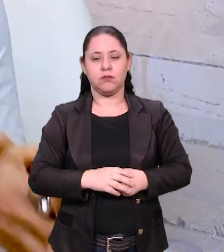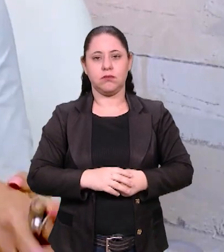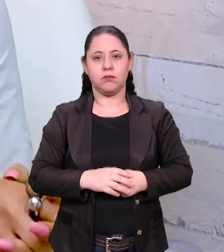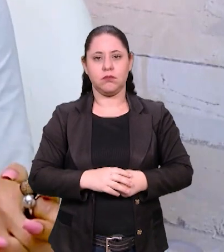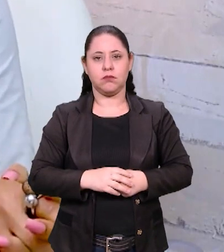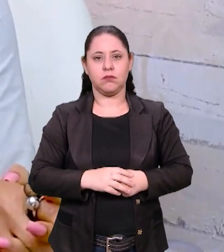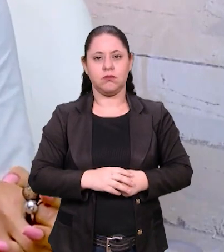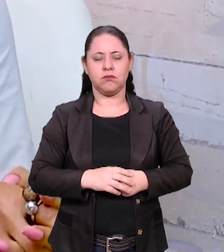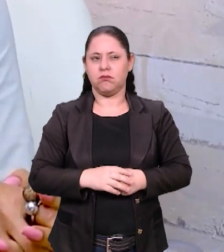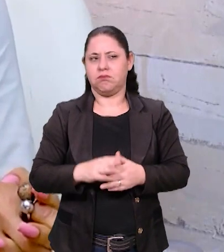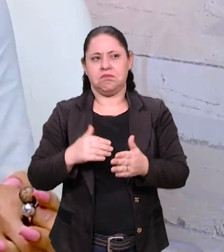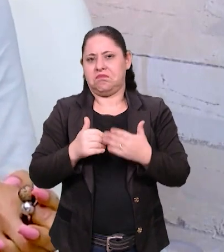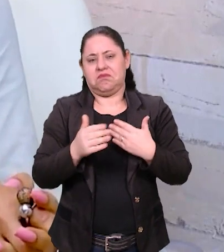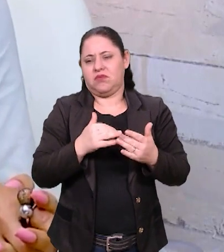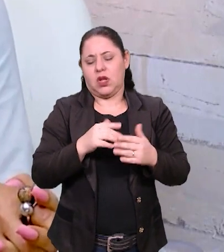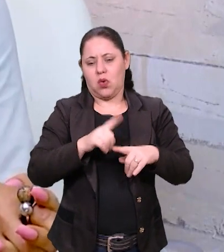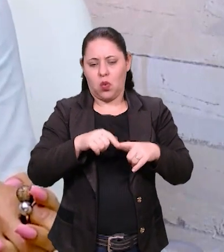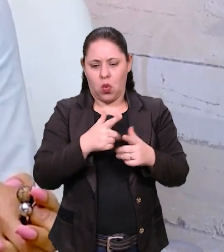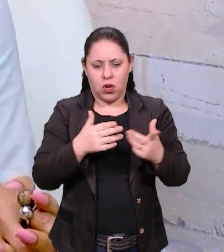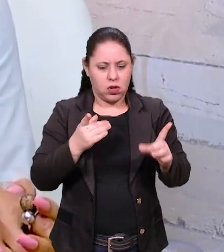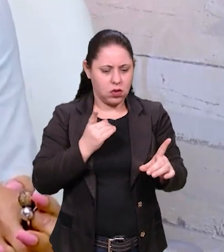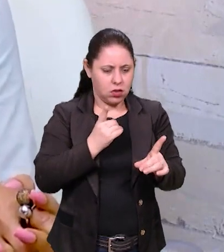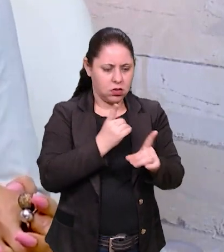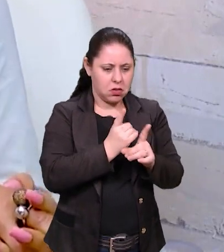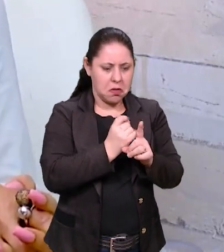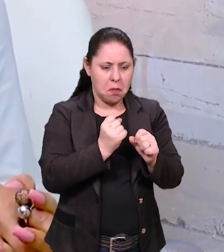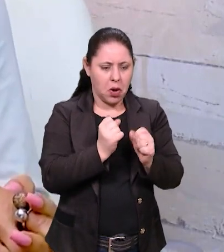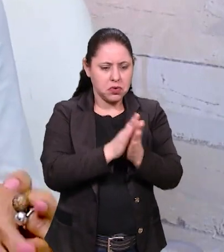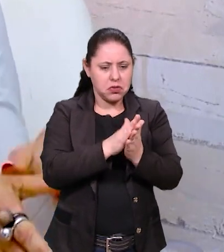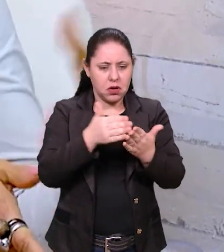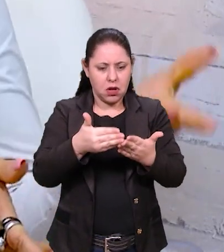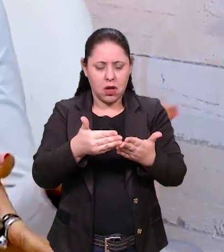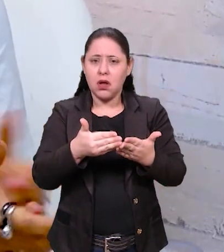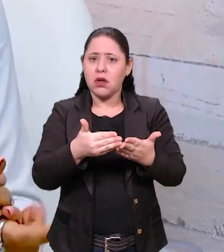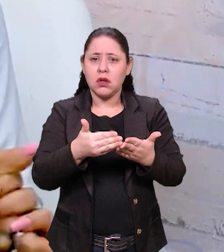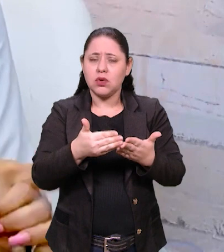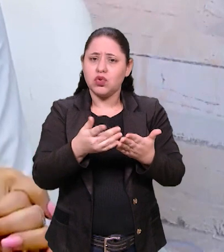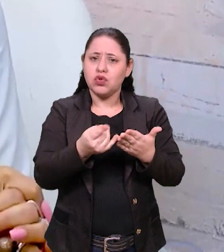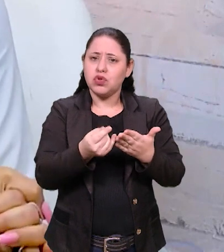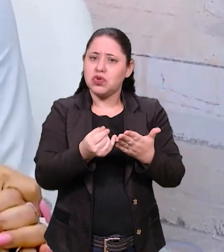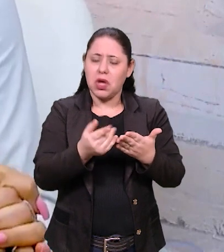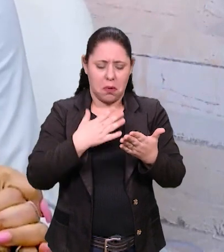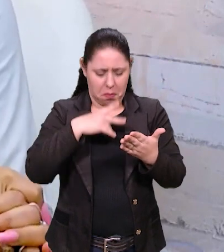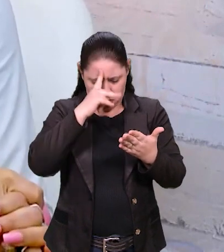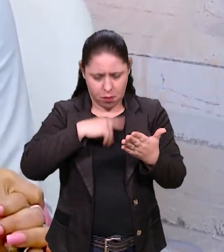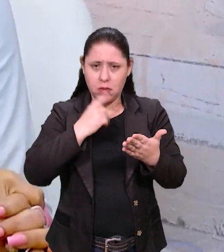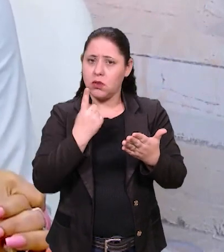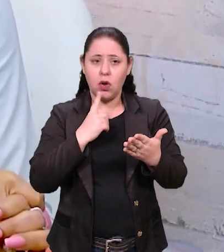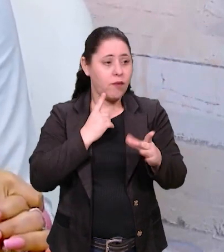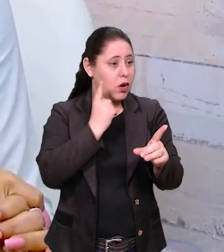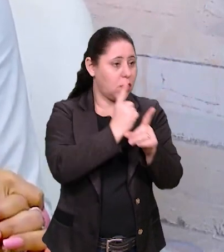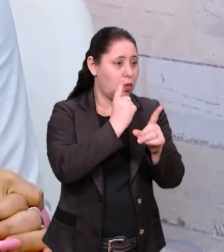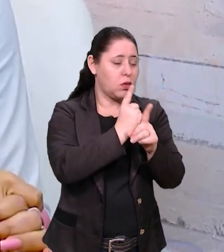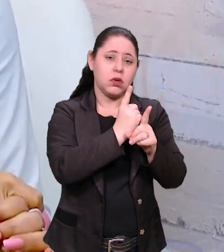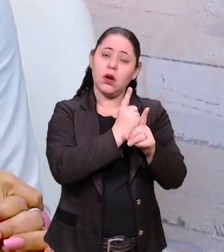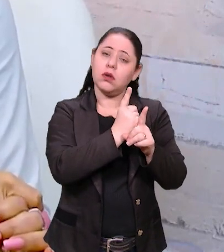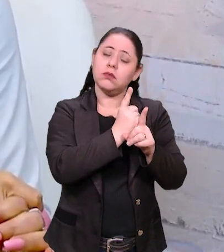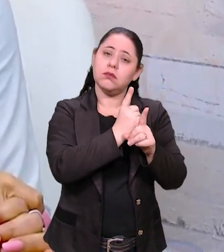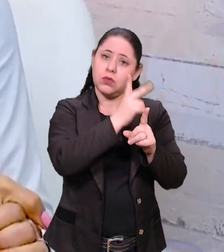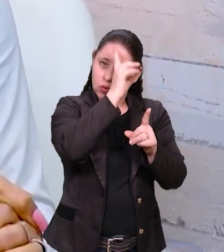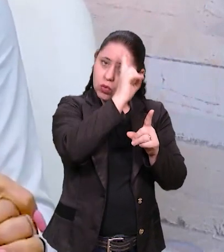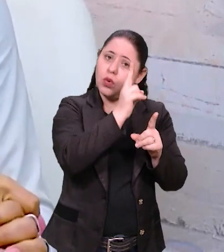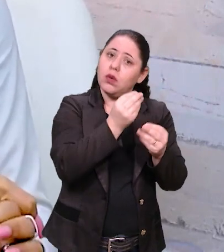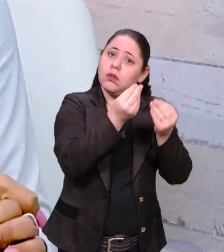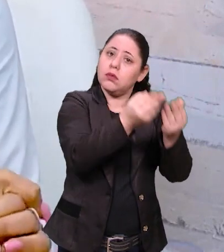objeto que eu encontrar, pode ser uma carteira com dinheiro que não me pertence, vou atrás do dono para entregar, né? E eu acho que